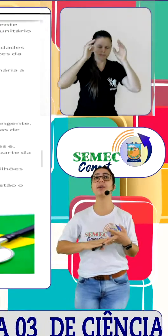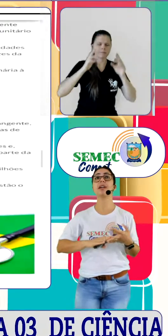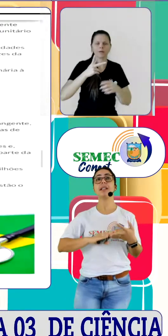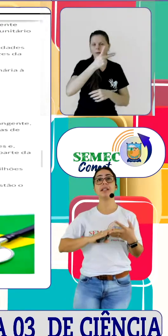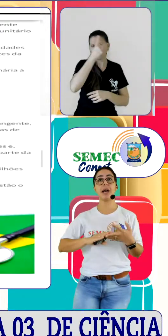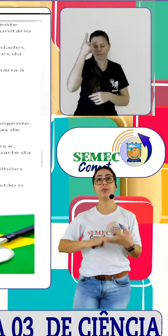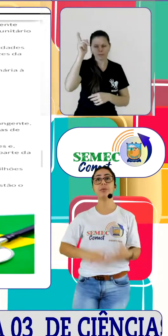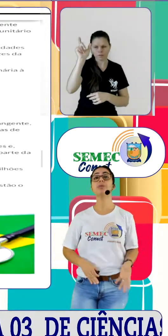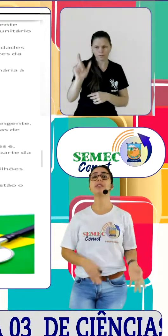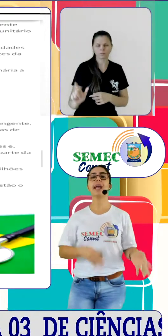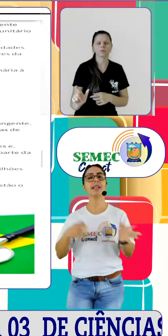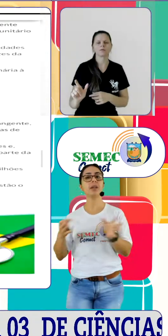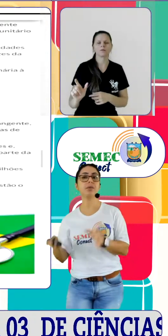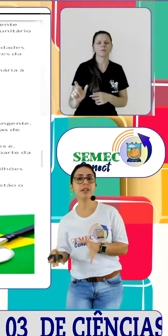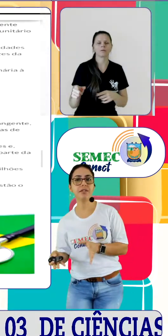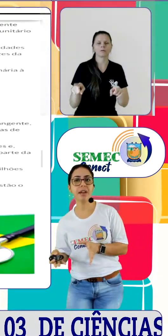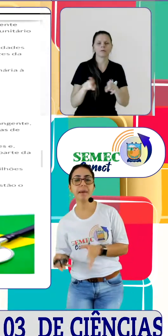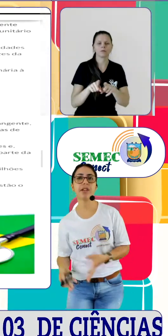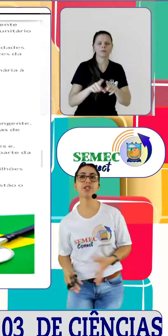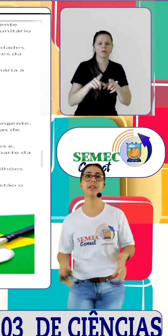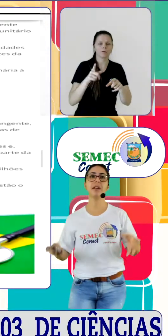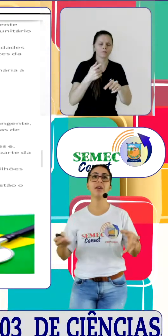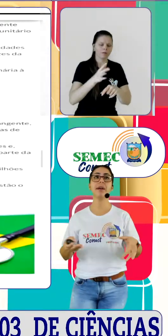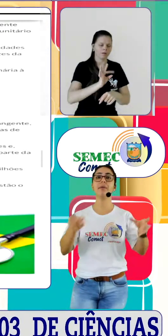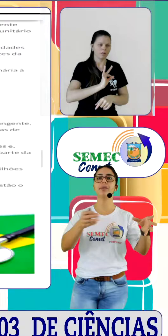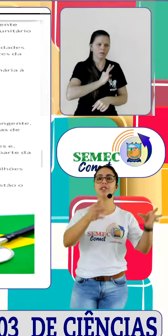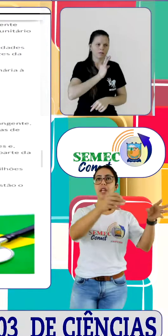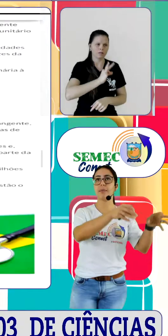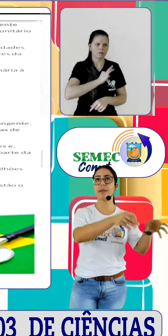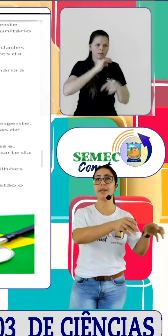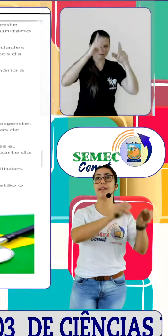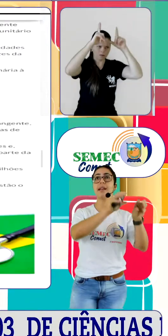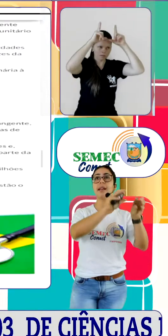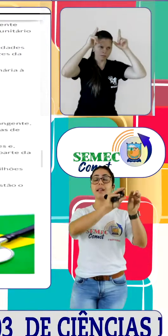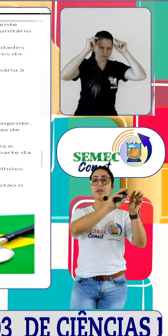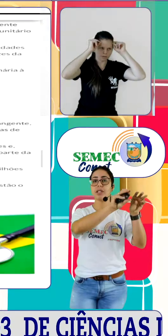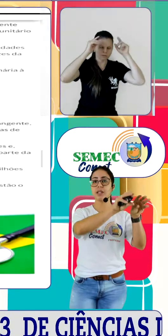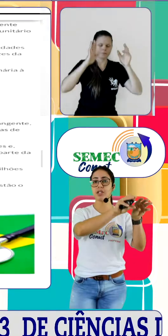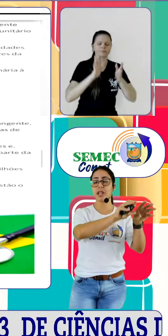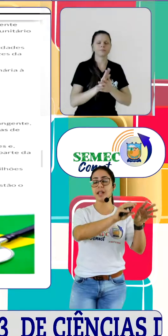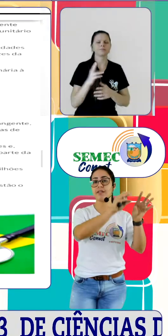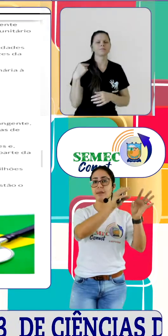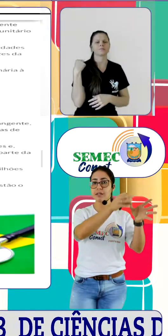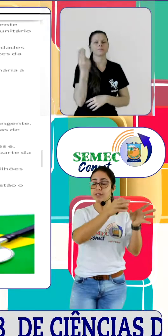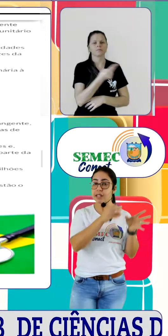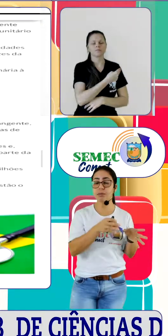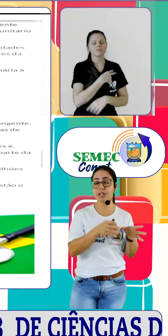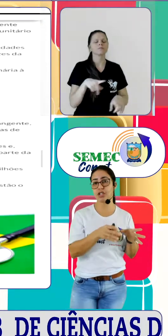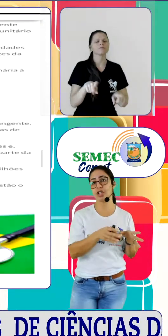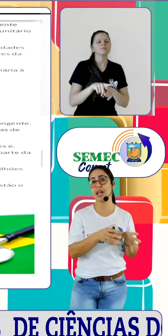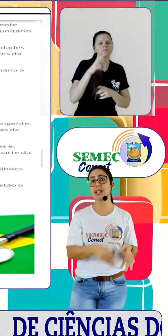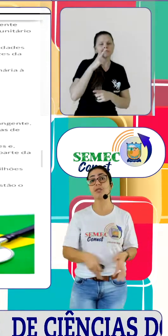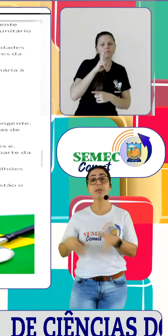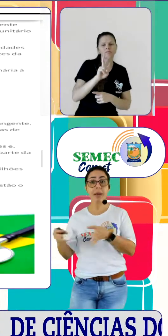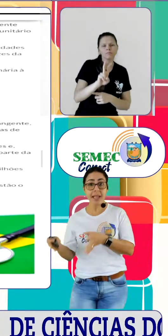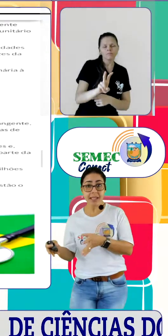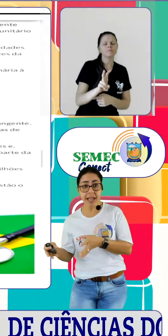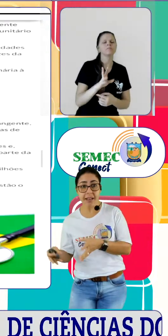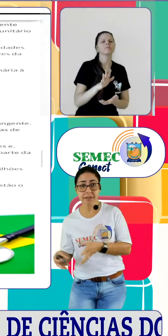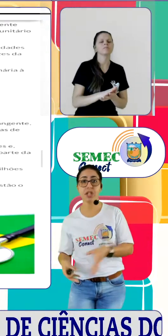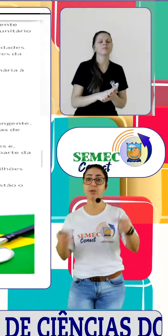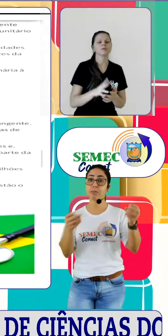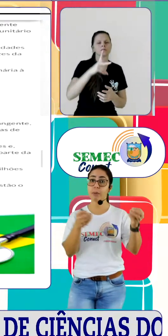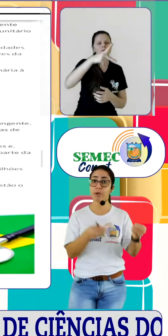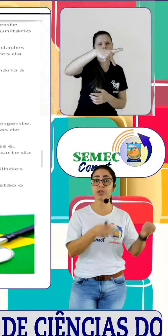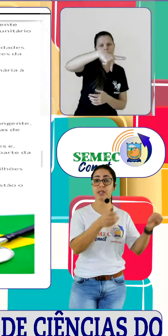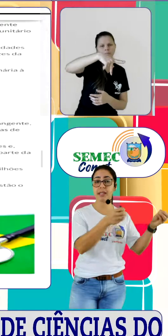comunitário de saúde e o técnico de enfermagem. Então, é onde geralmente nós vimos isso instalados nos PSFs,